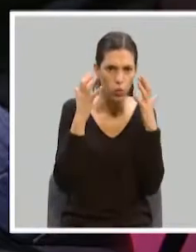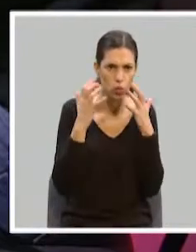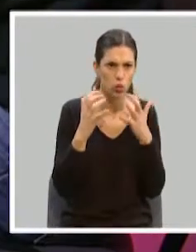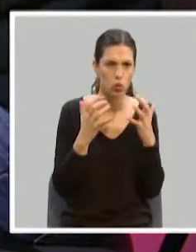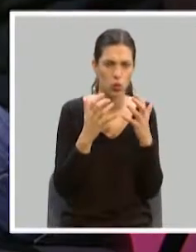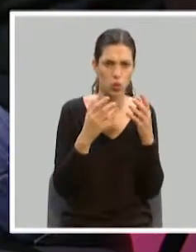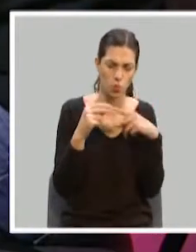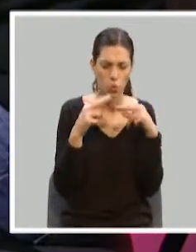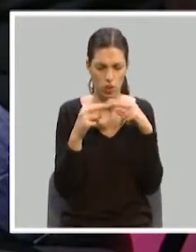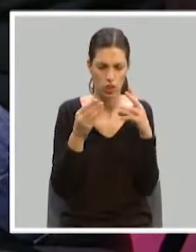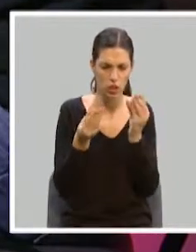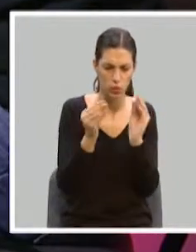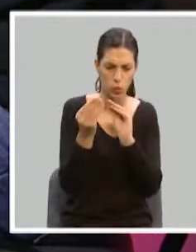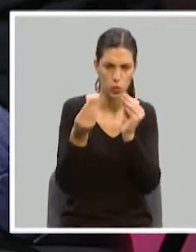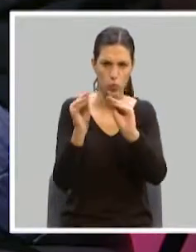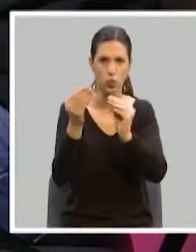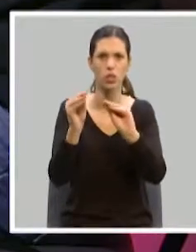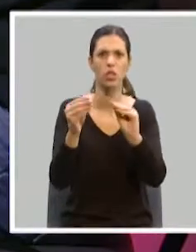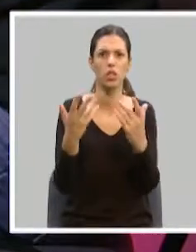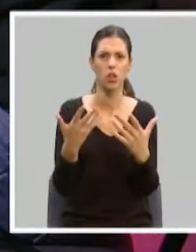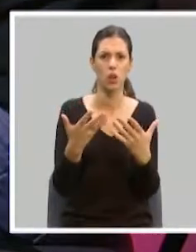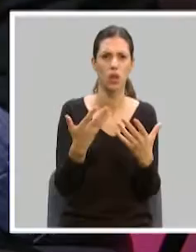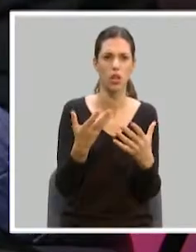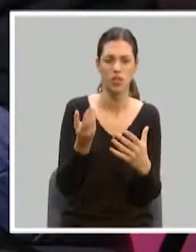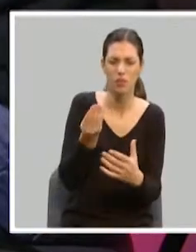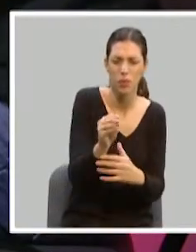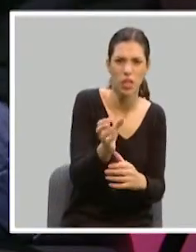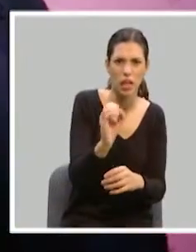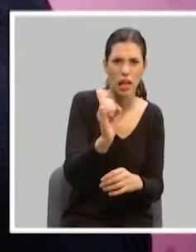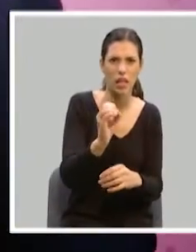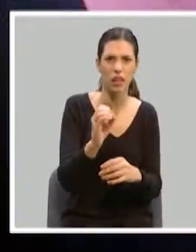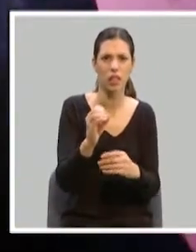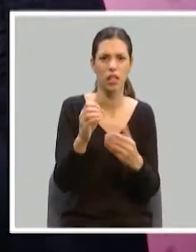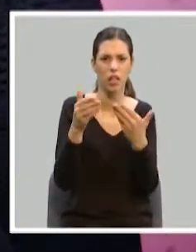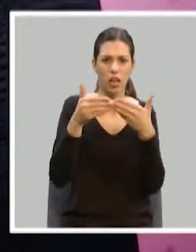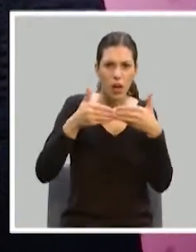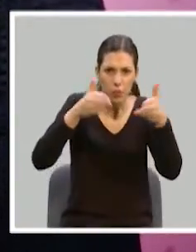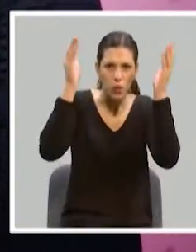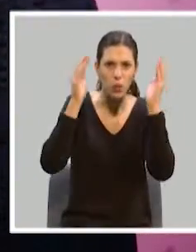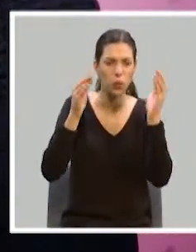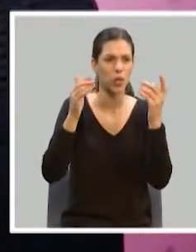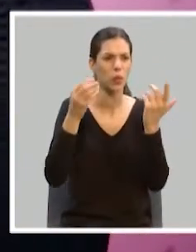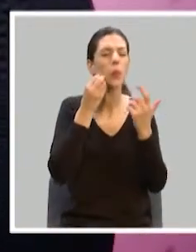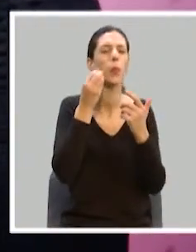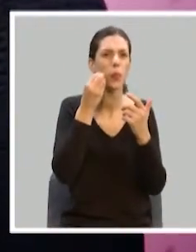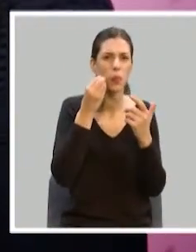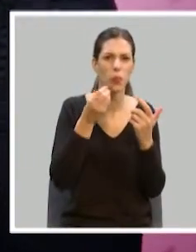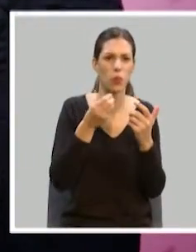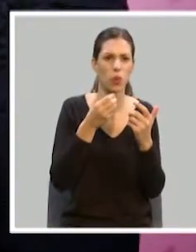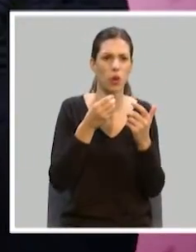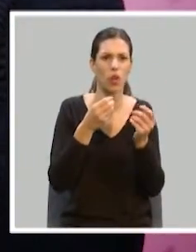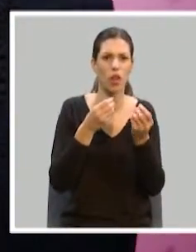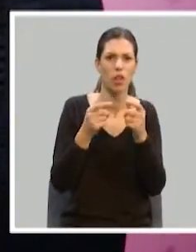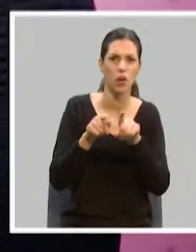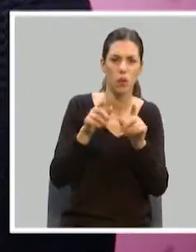tenho aqui os sons eu vou montar isto e agora não me aqui nada não pensa no plano de abertura da peça não penso